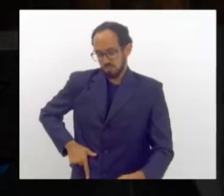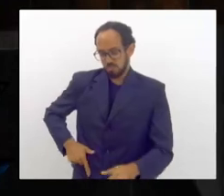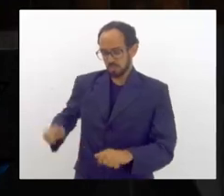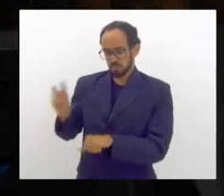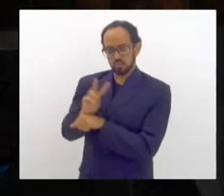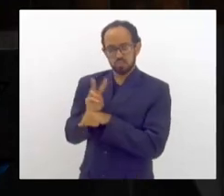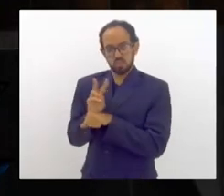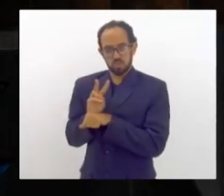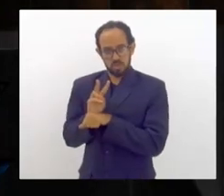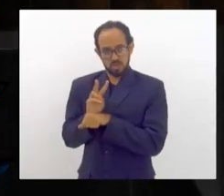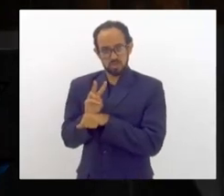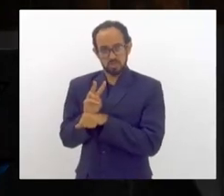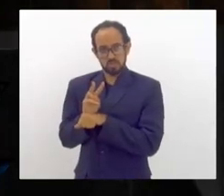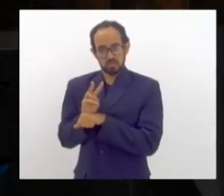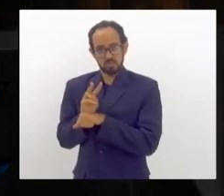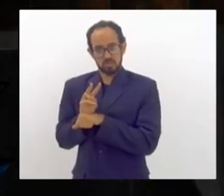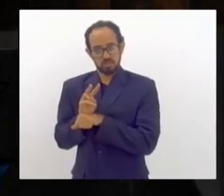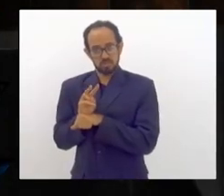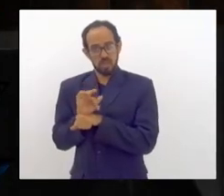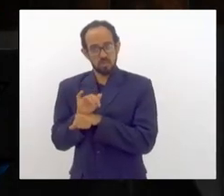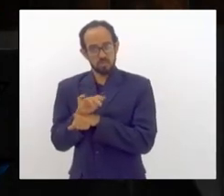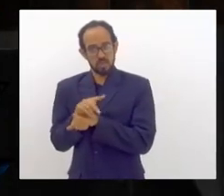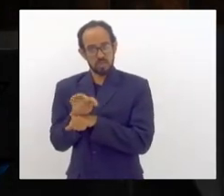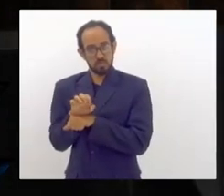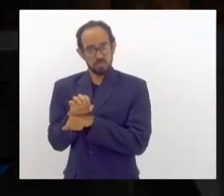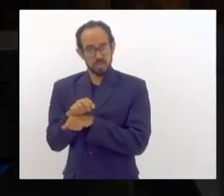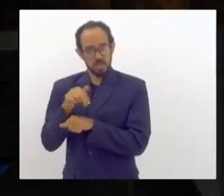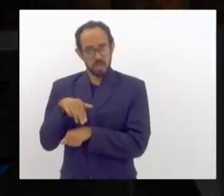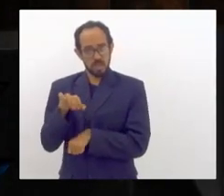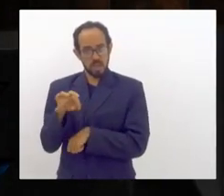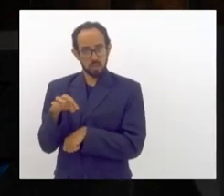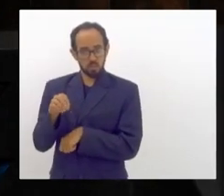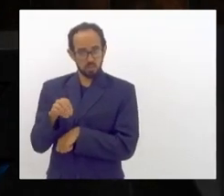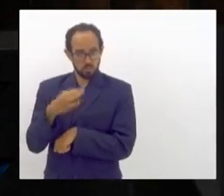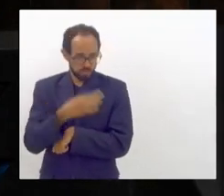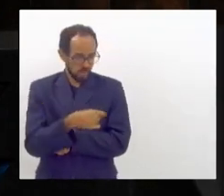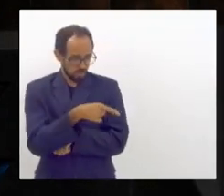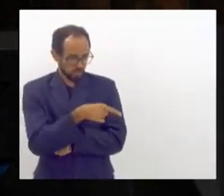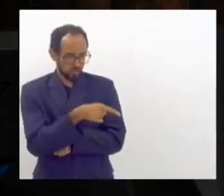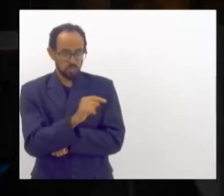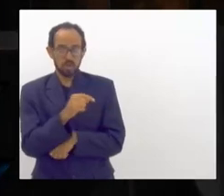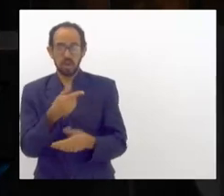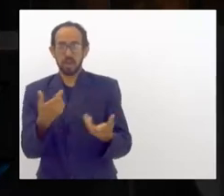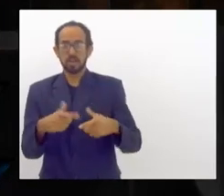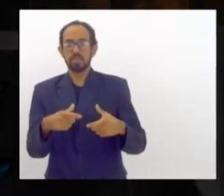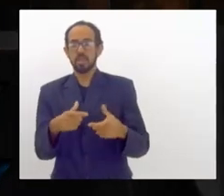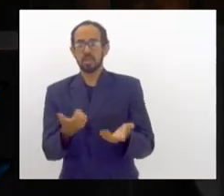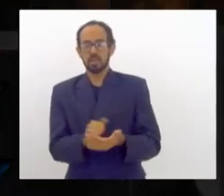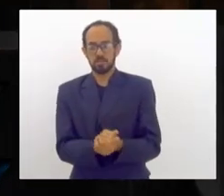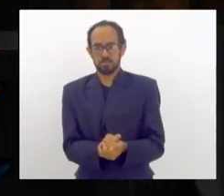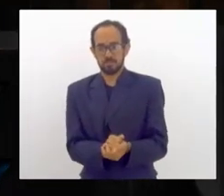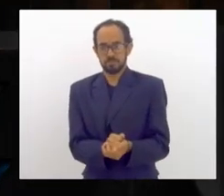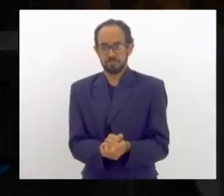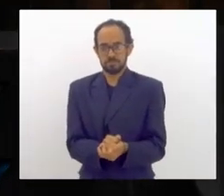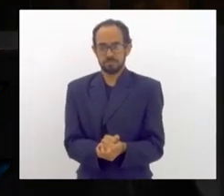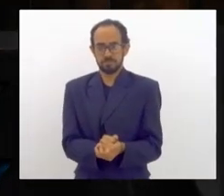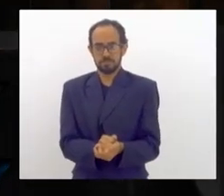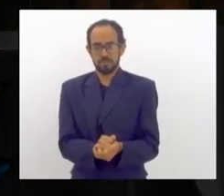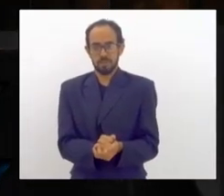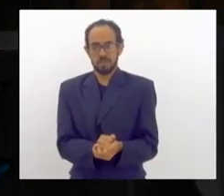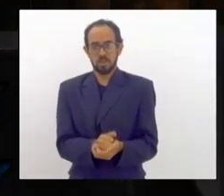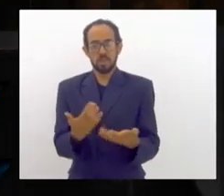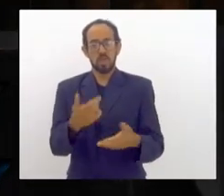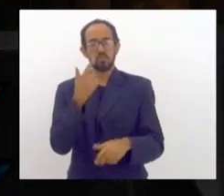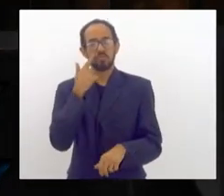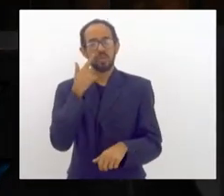muito bem armados, não é, Felipe Neto? Quero ver cobrar essas produtoras aqui, ó. Quero ver vocês terem, desculpa a palavra, galera, culhão para vir